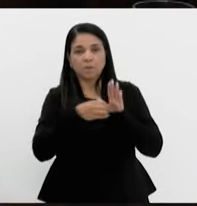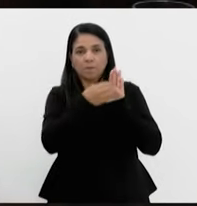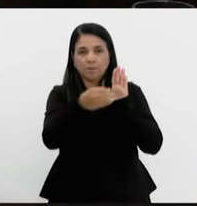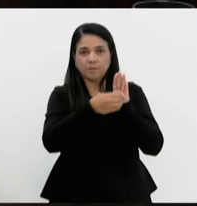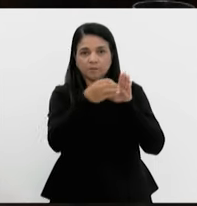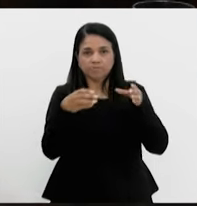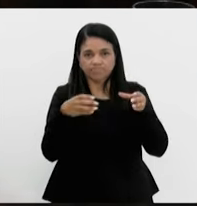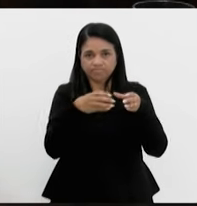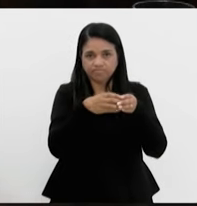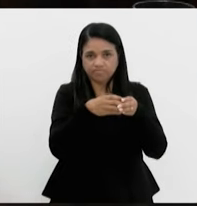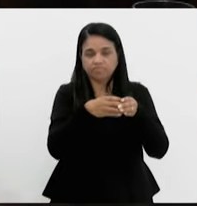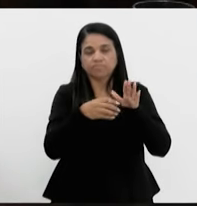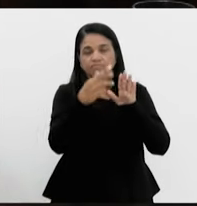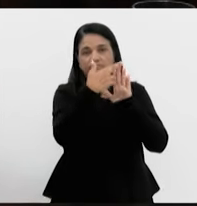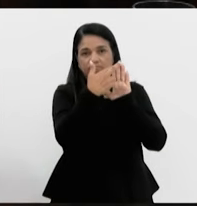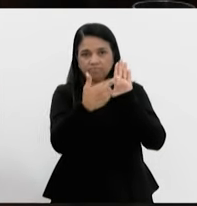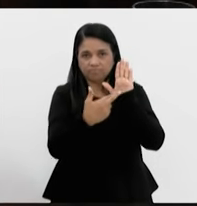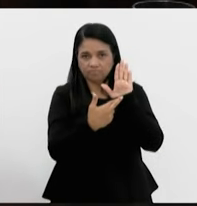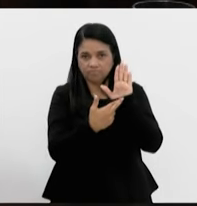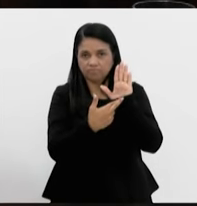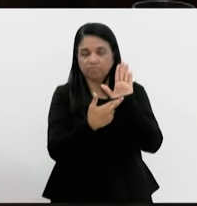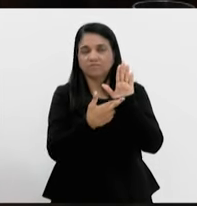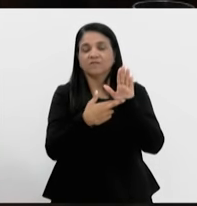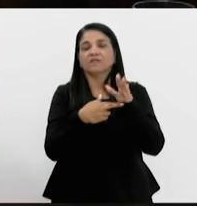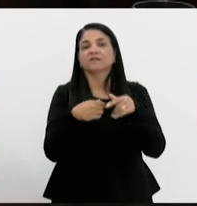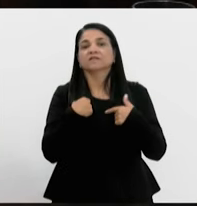internas e proposições